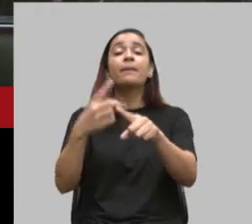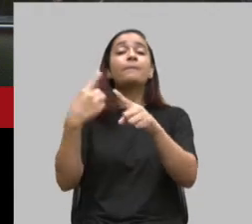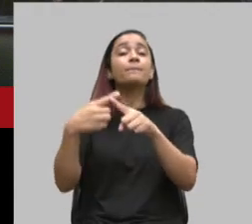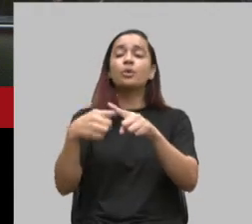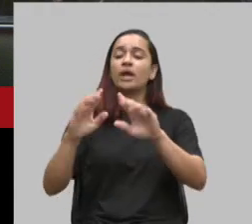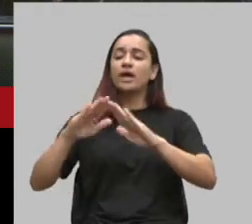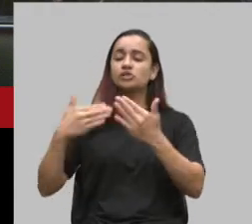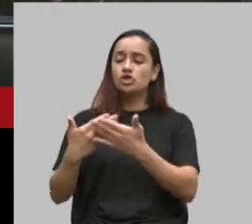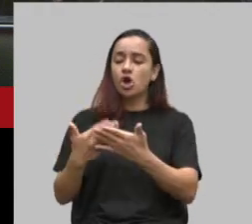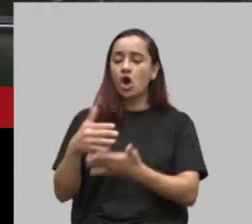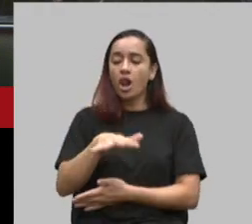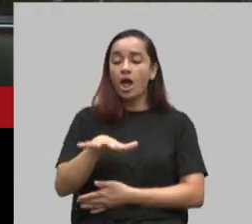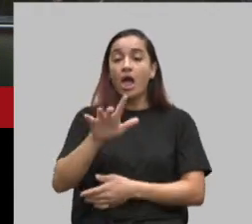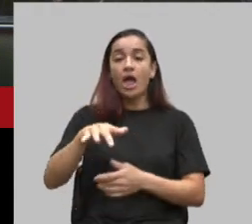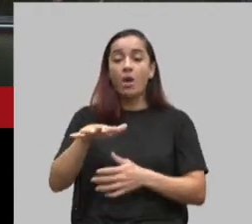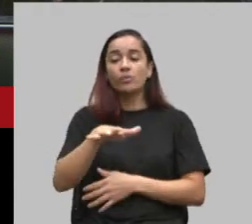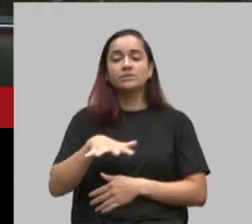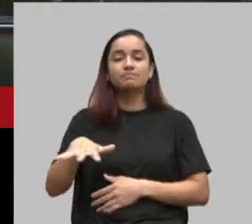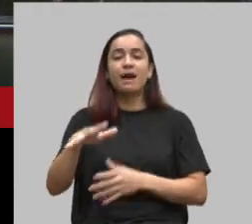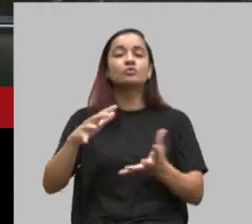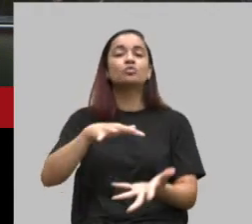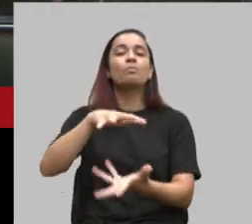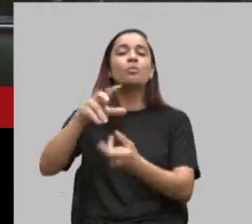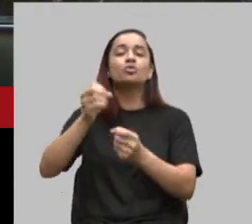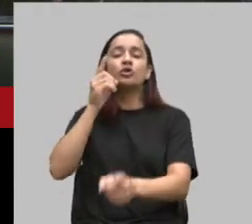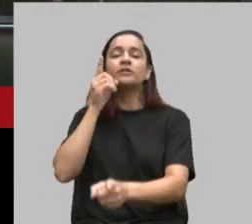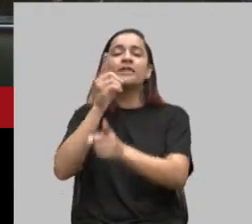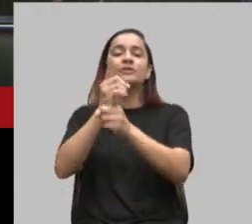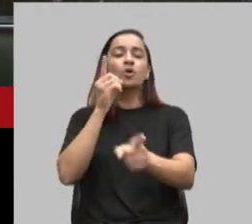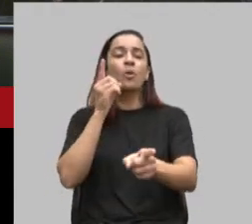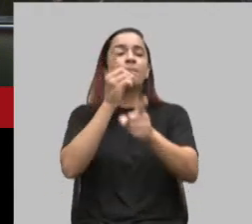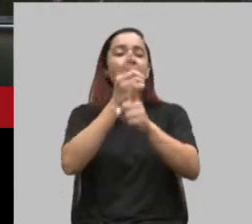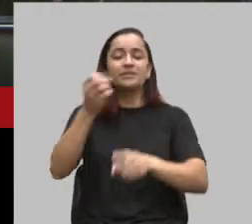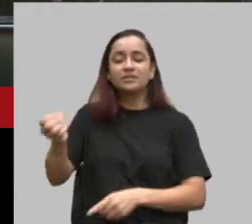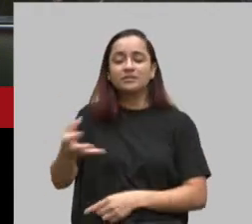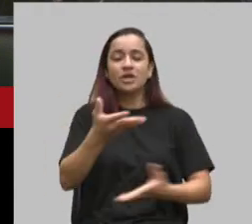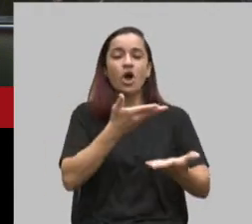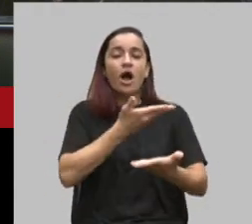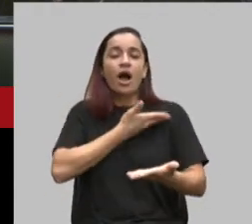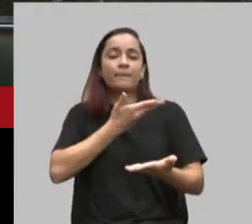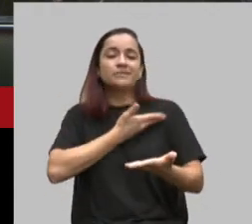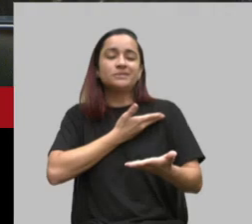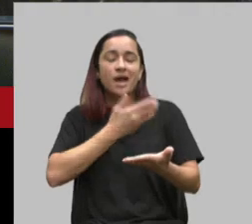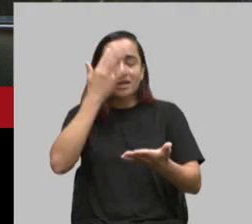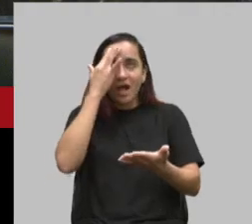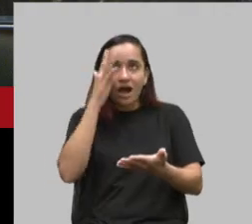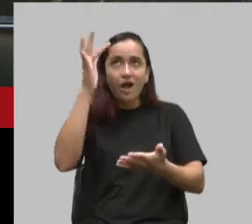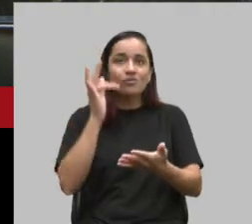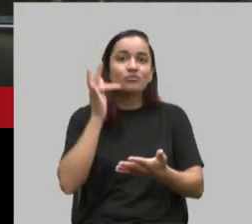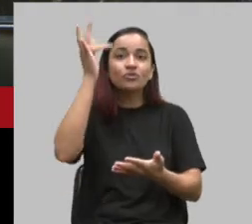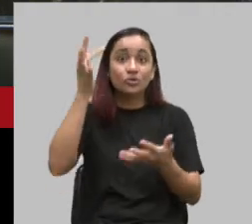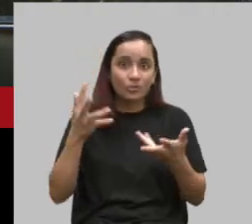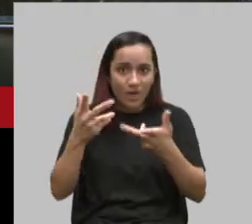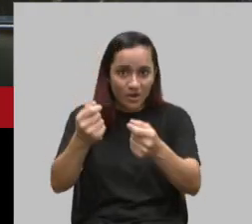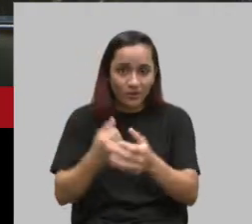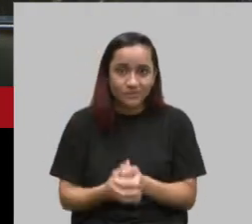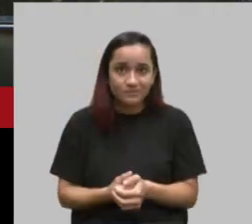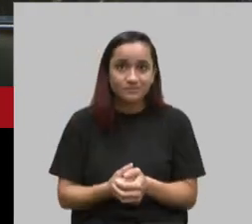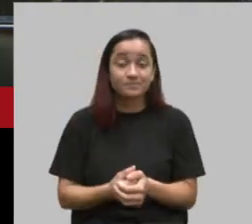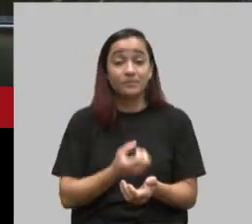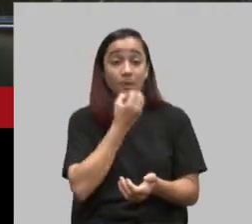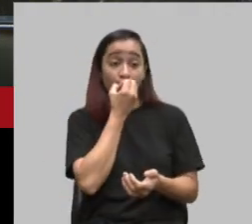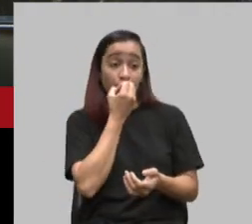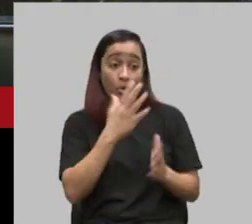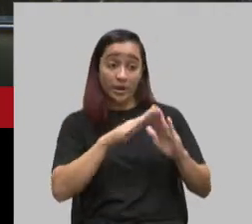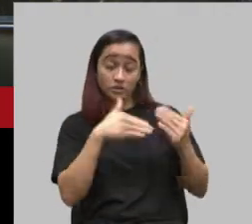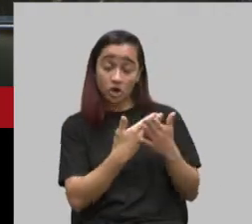do encontro da descoberta da amizade e da Esperança uma boa escola é sim